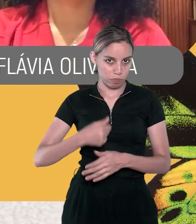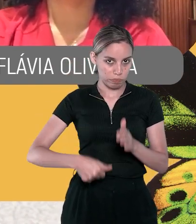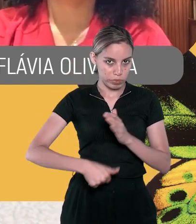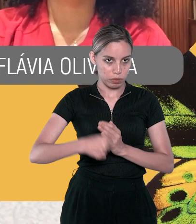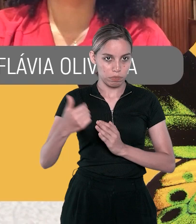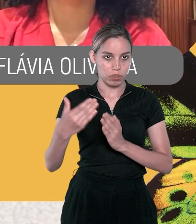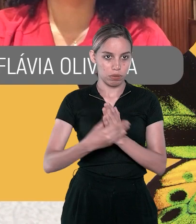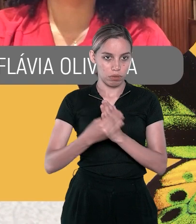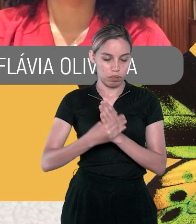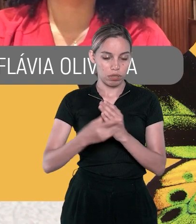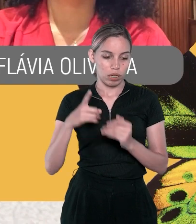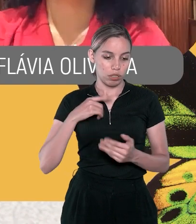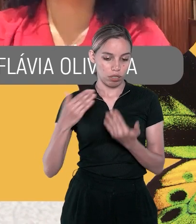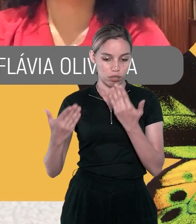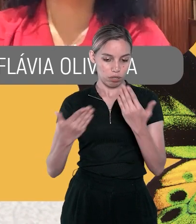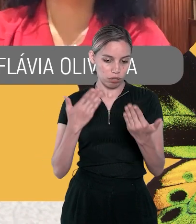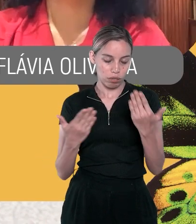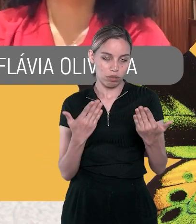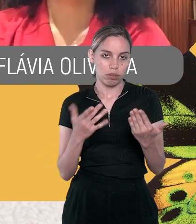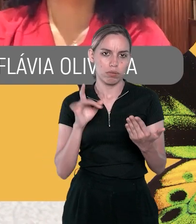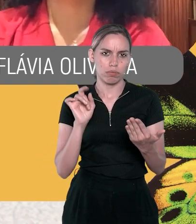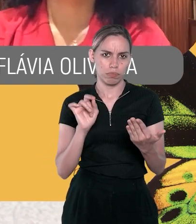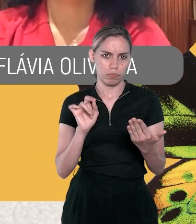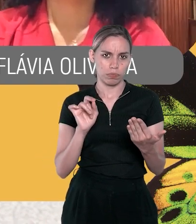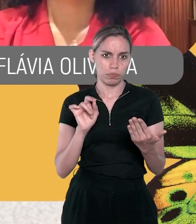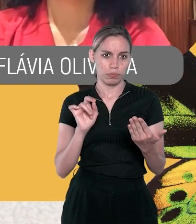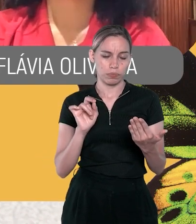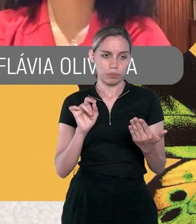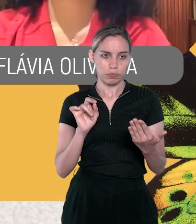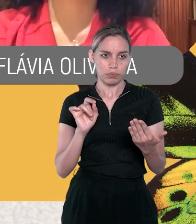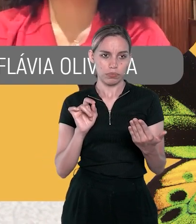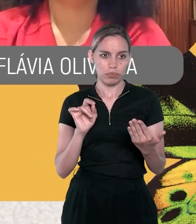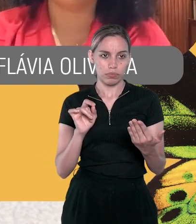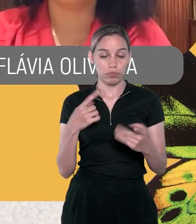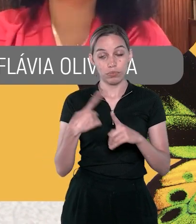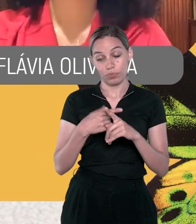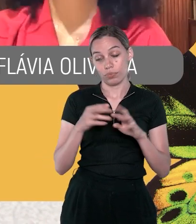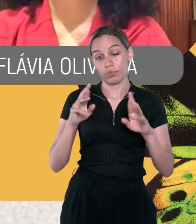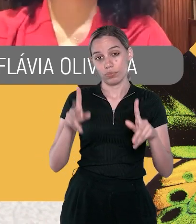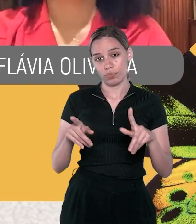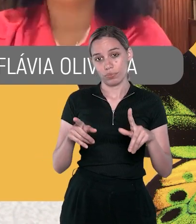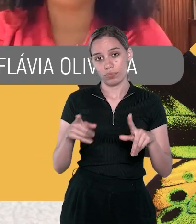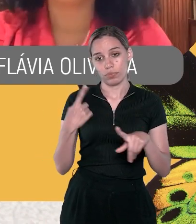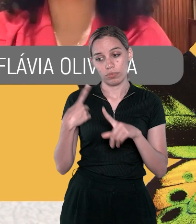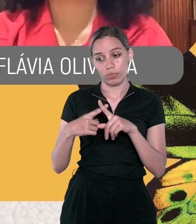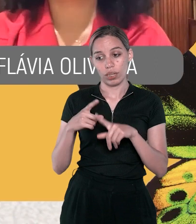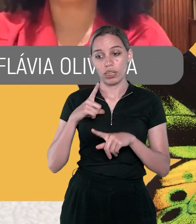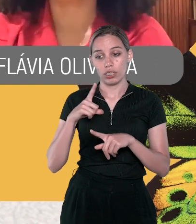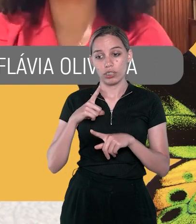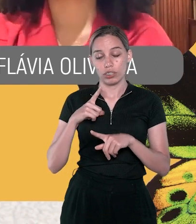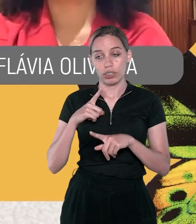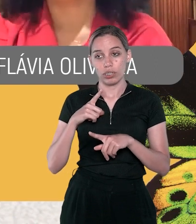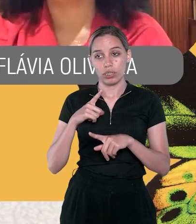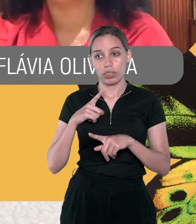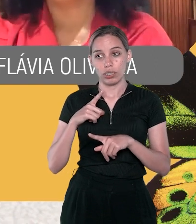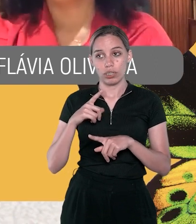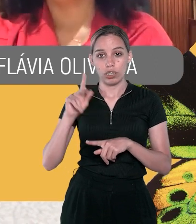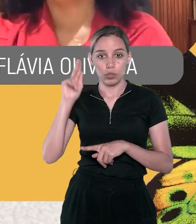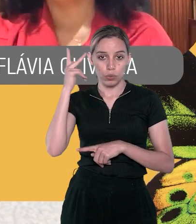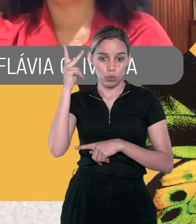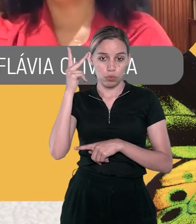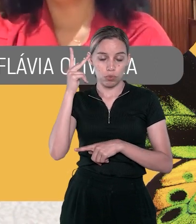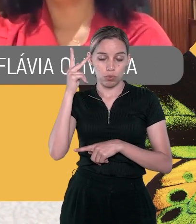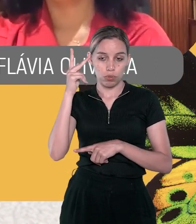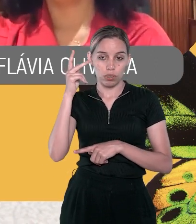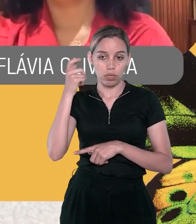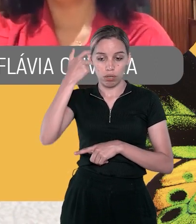pouco isso com Paraty, né? Mas aí era diferente, porque como era uma história que tinha a ver com uma personalidade meio